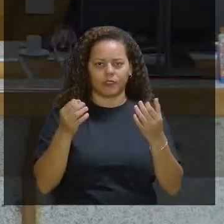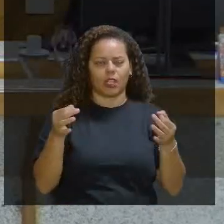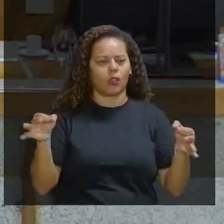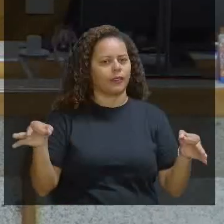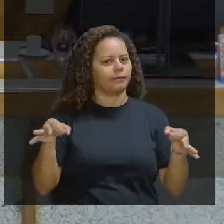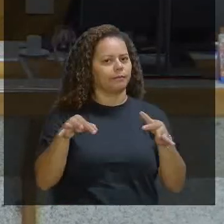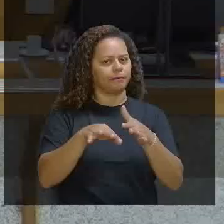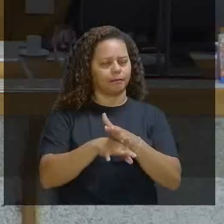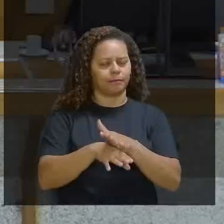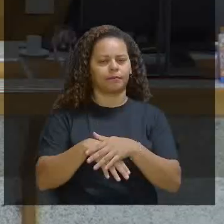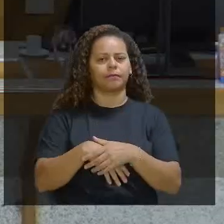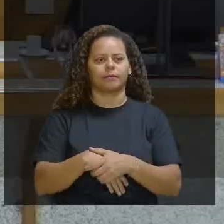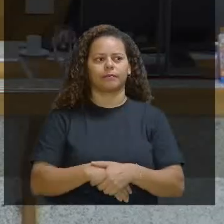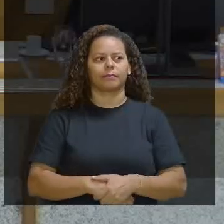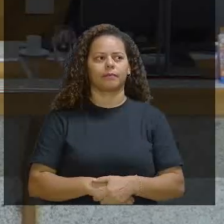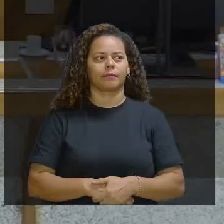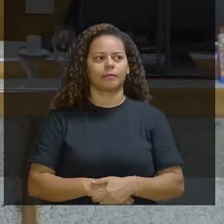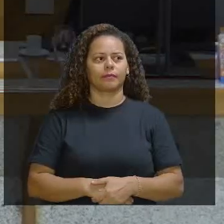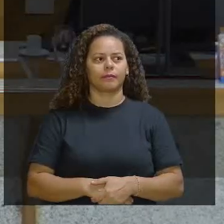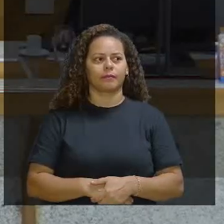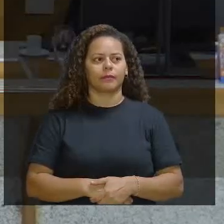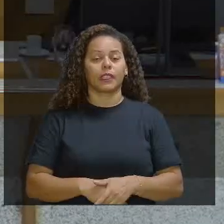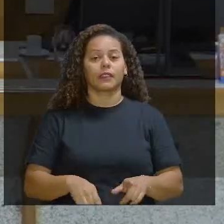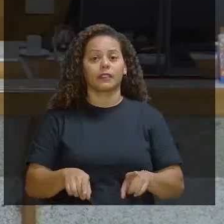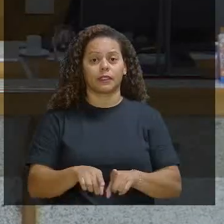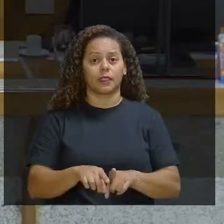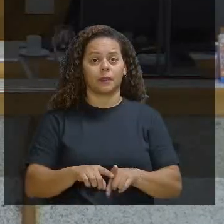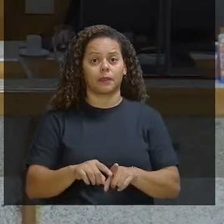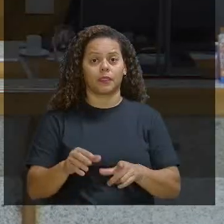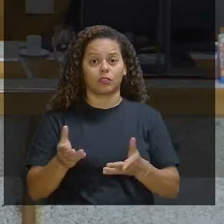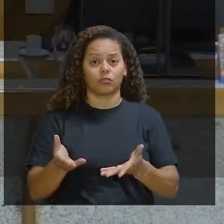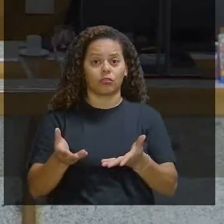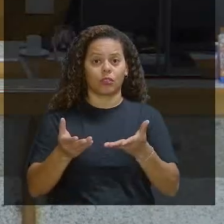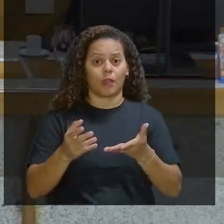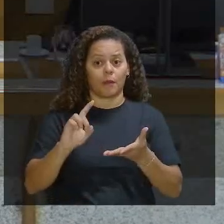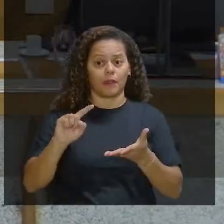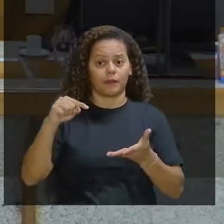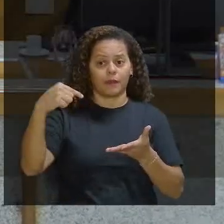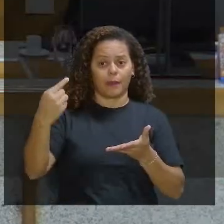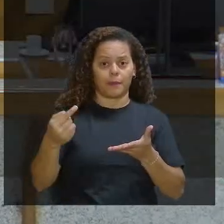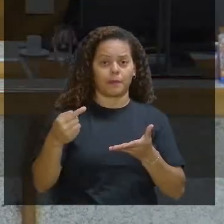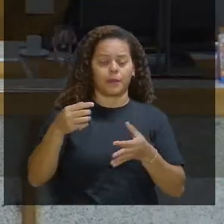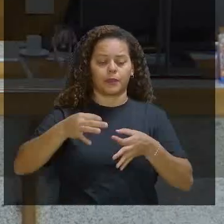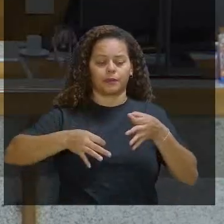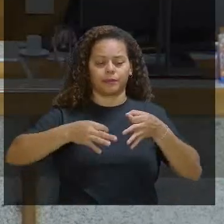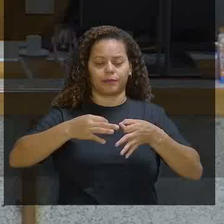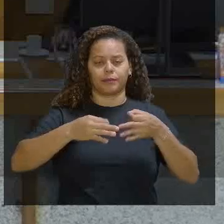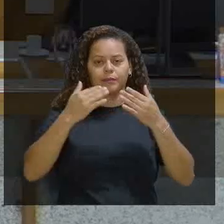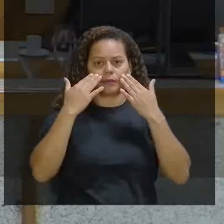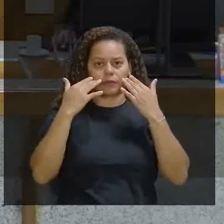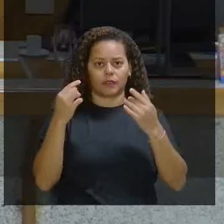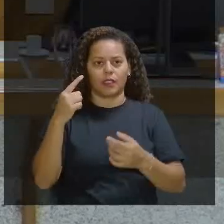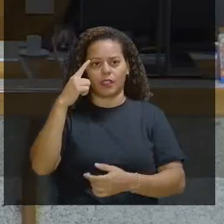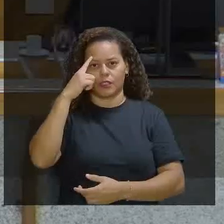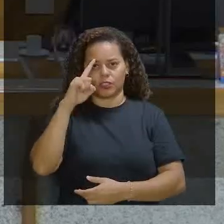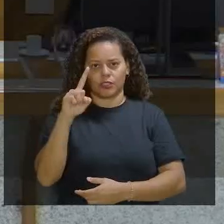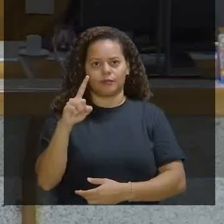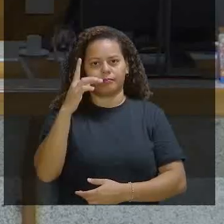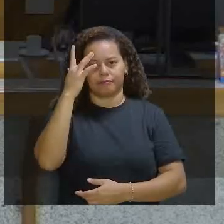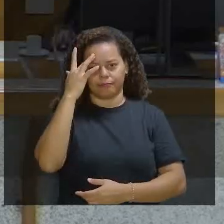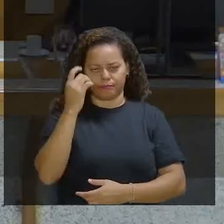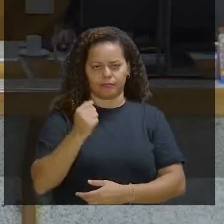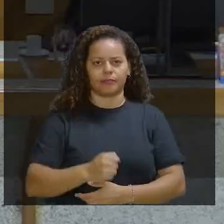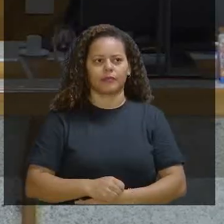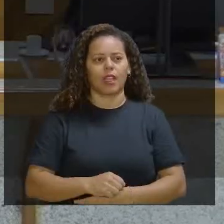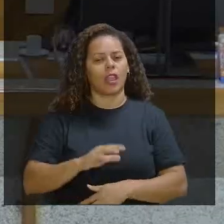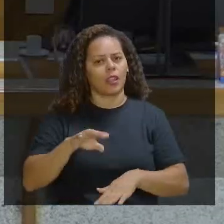Declaro encerrada esta sessão e já os convoco para a próxima sessão, que é de amanhã.